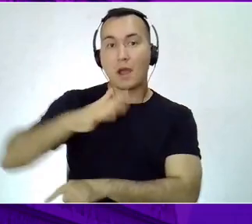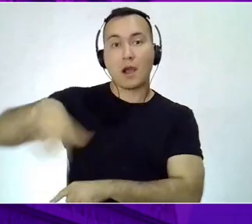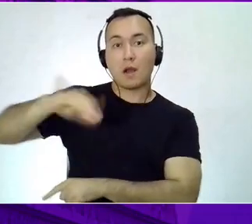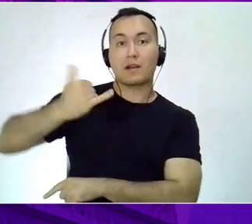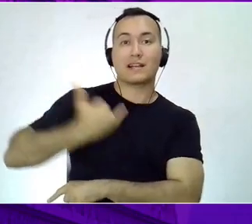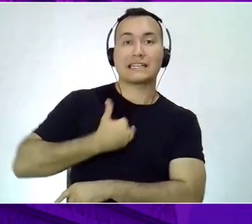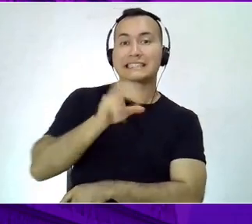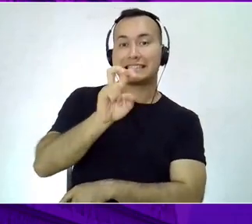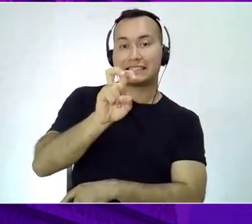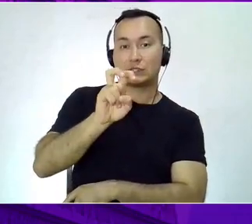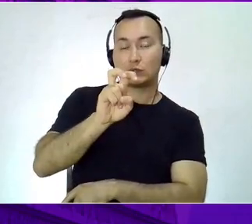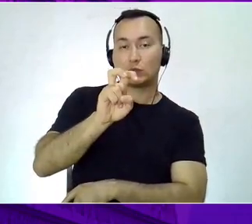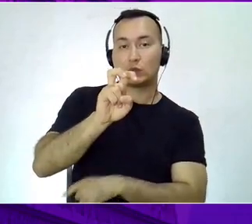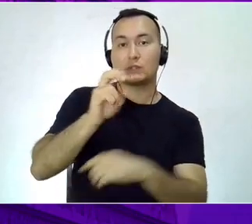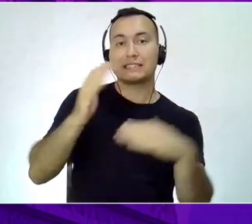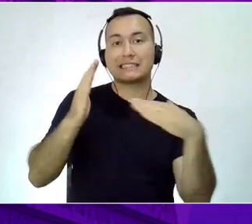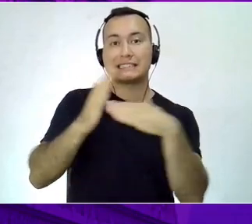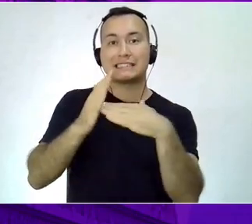E agora?